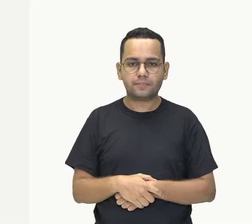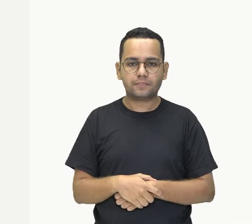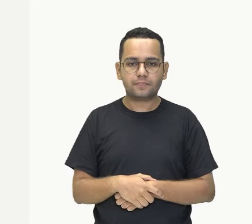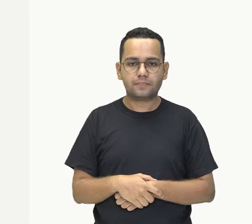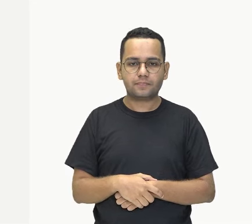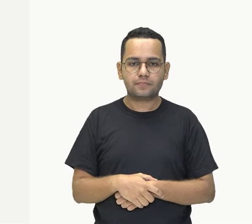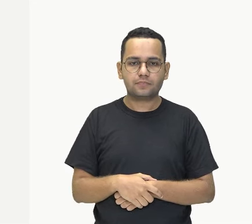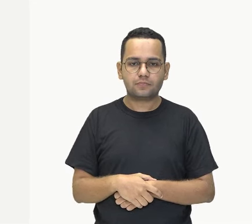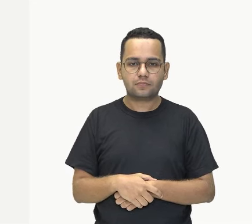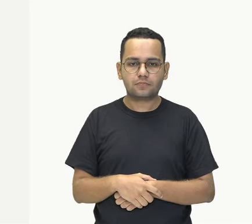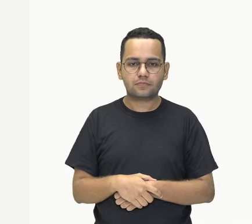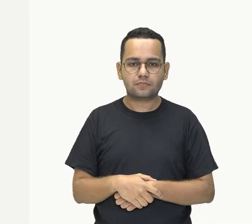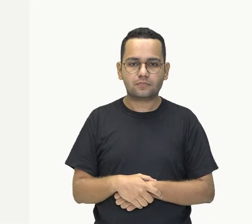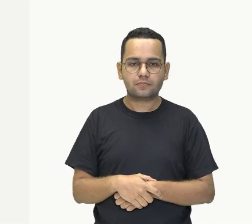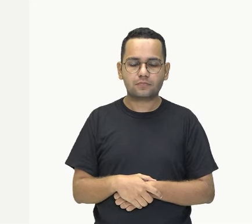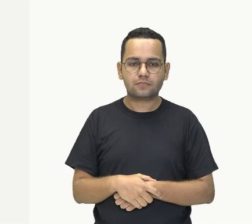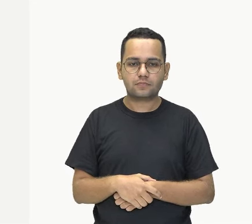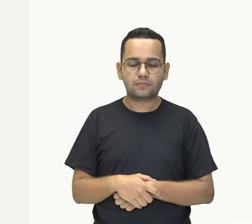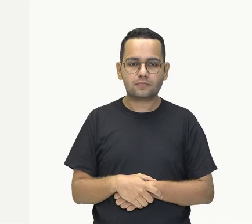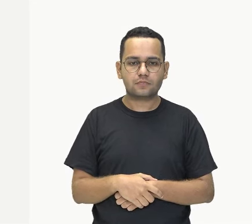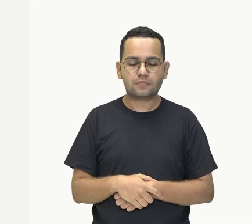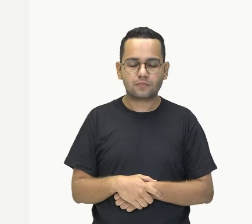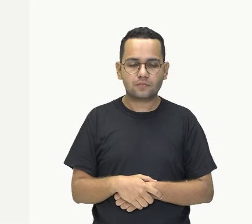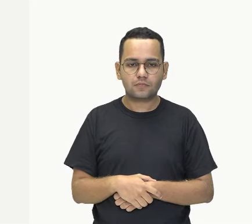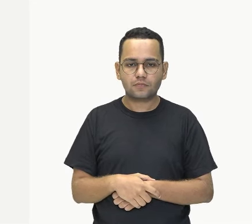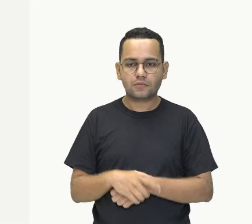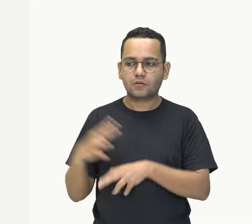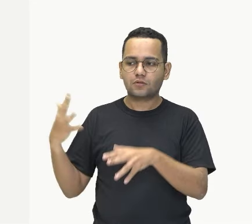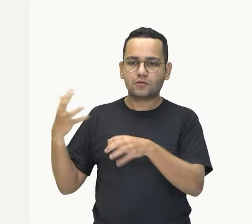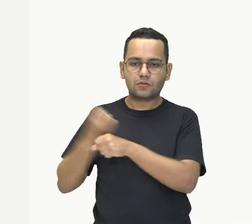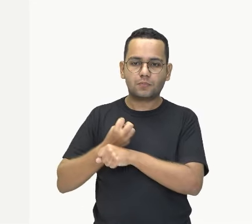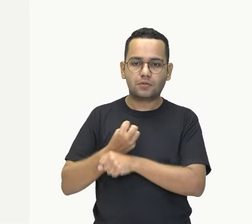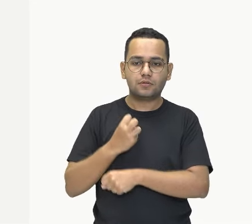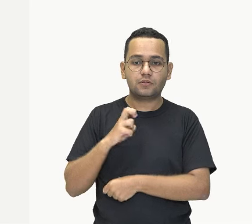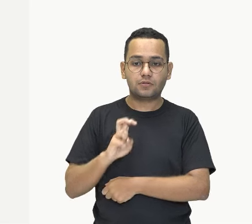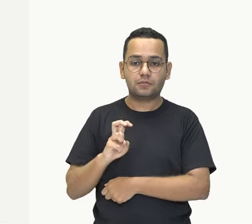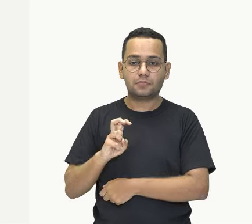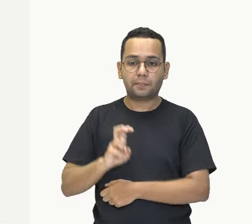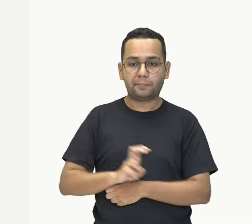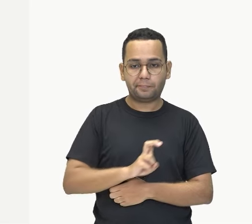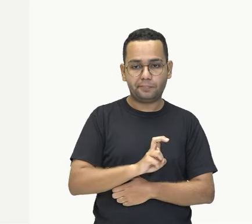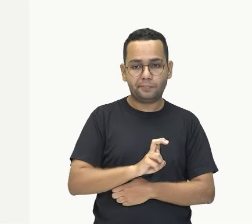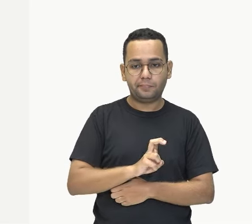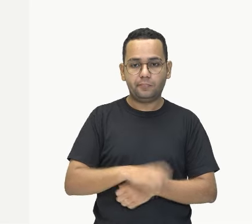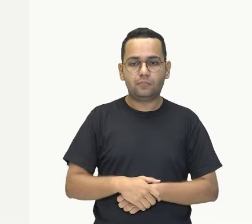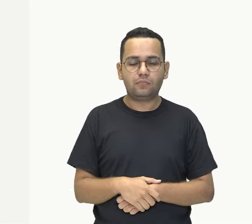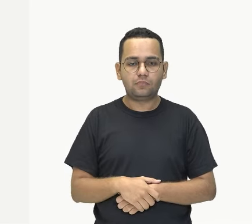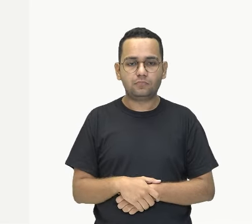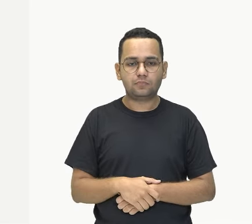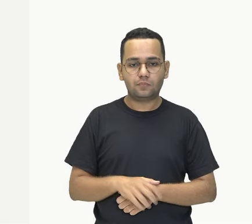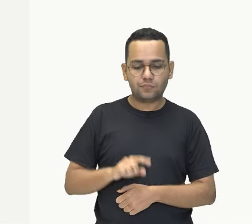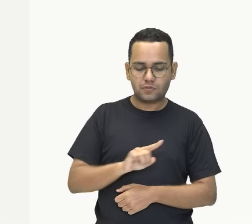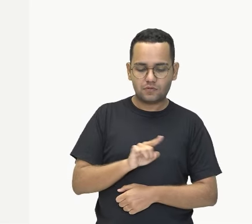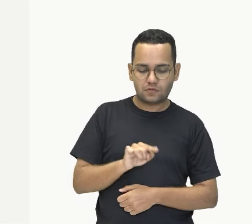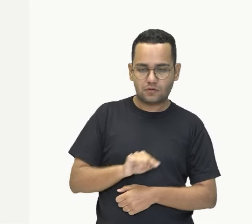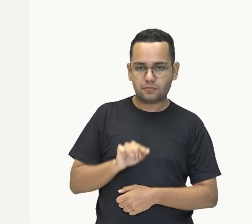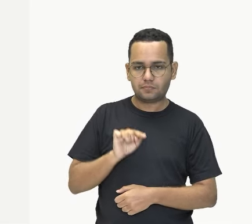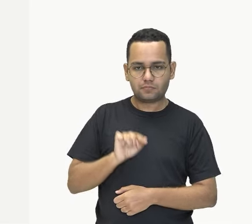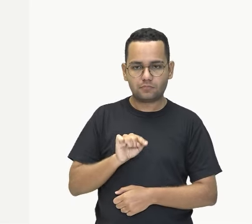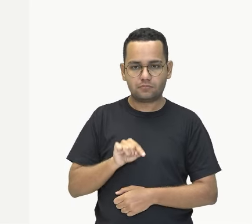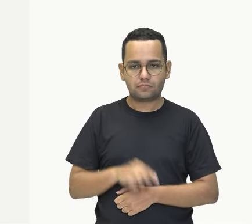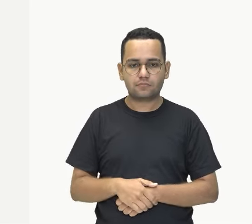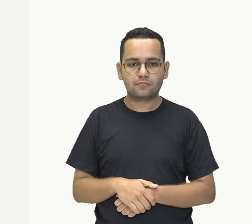mais 2. Então, do y eu tenho 5. E do z eu vou ter